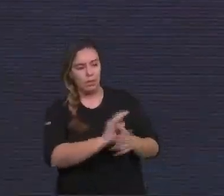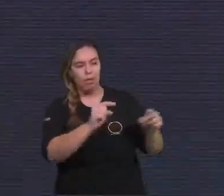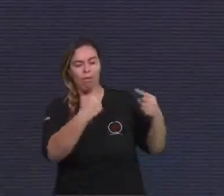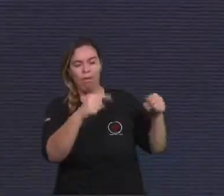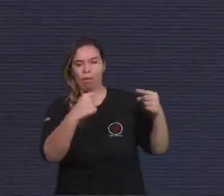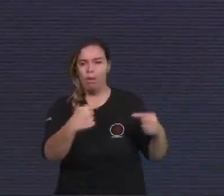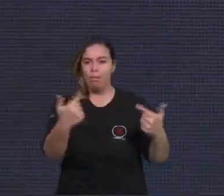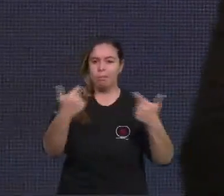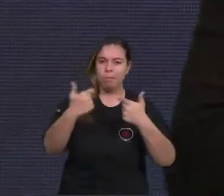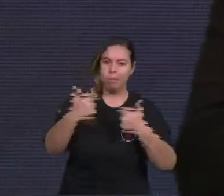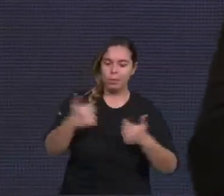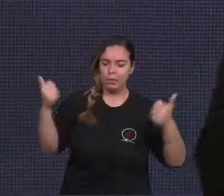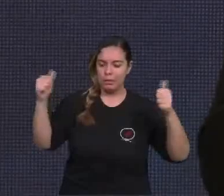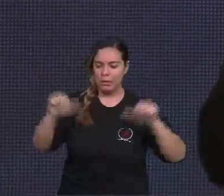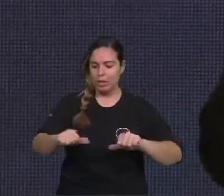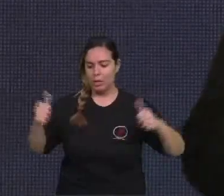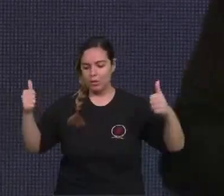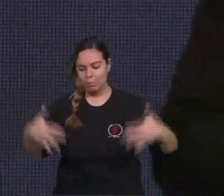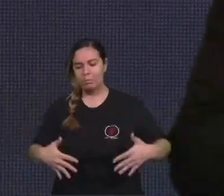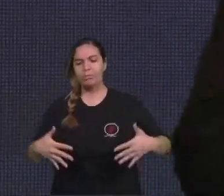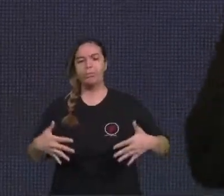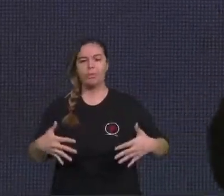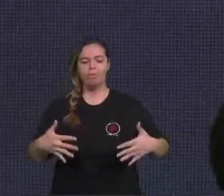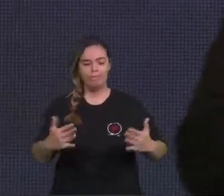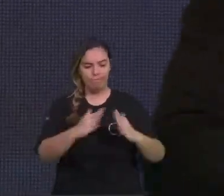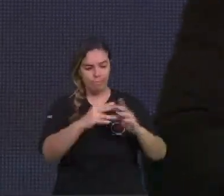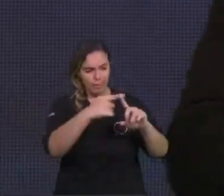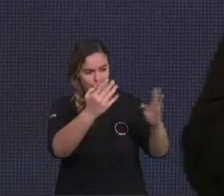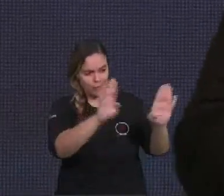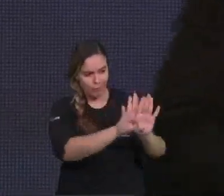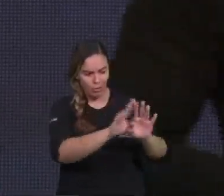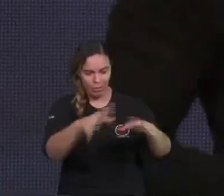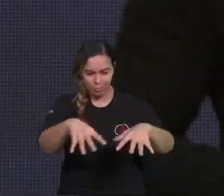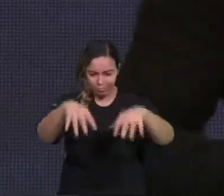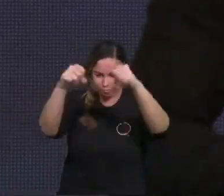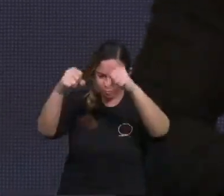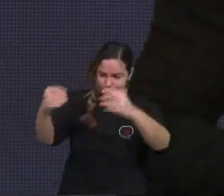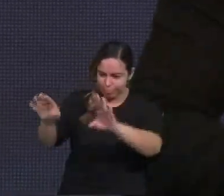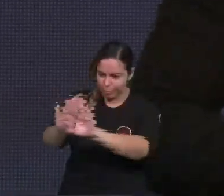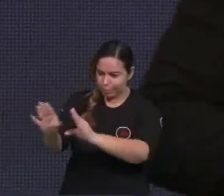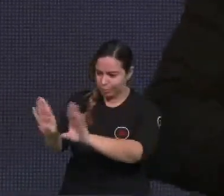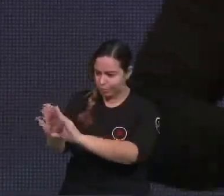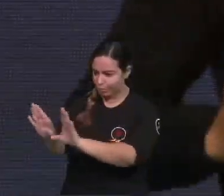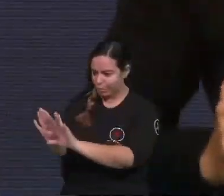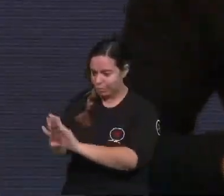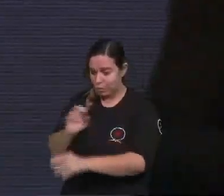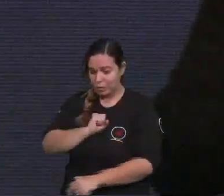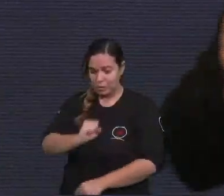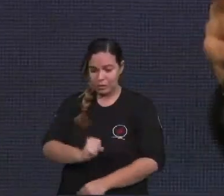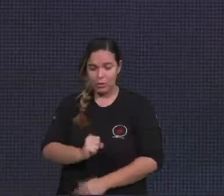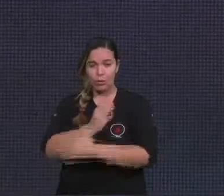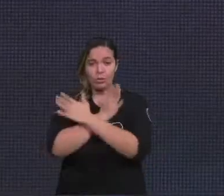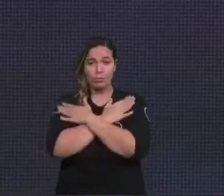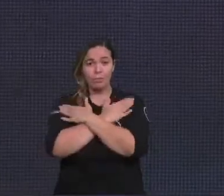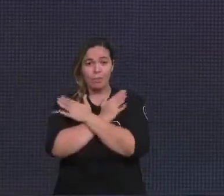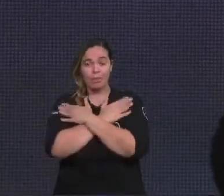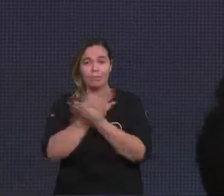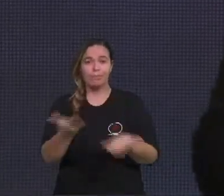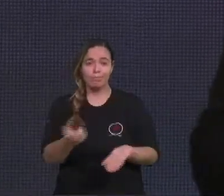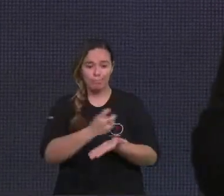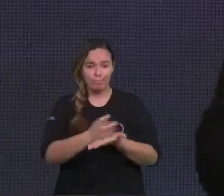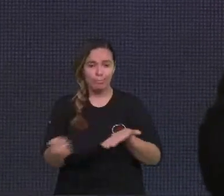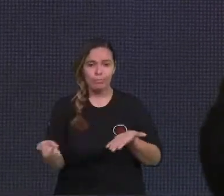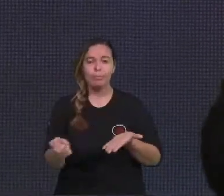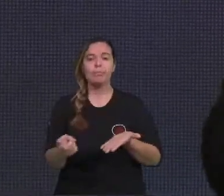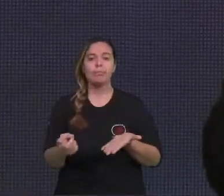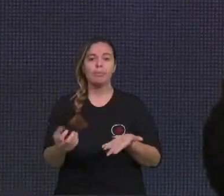escárnios, derrota. Olhou para o templo fechado, lâmpada apagada, porta fechada, sacerdote desempregado, destituído,